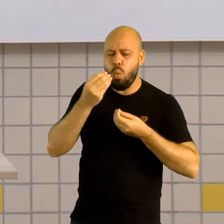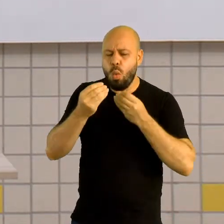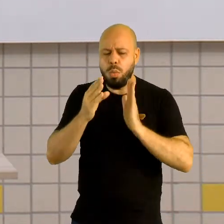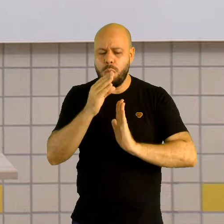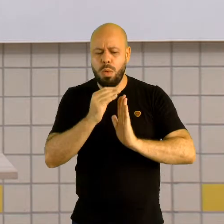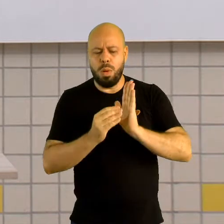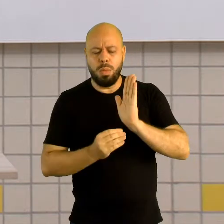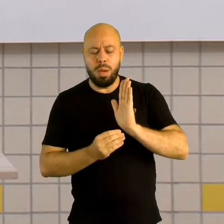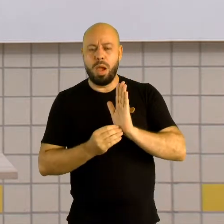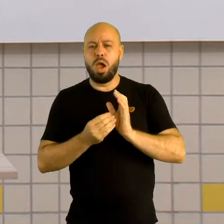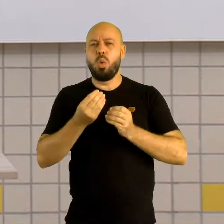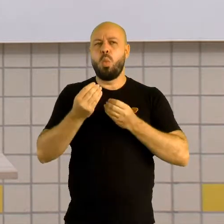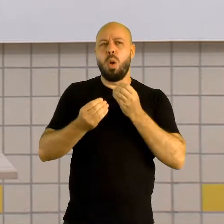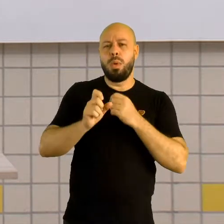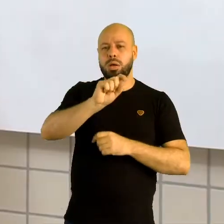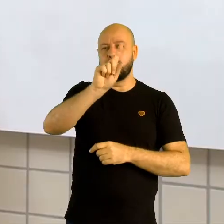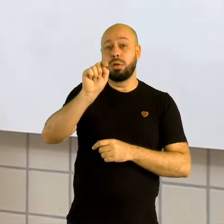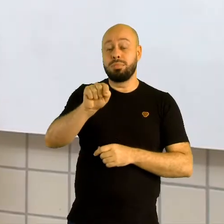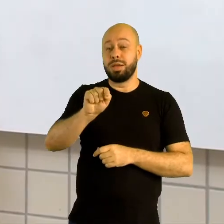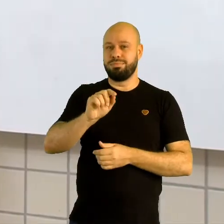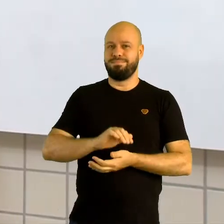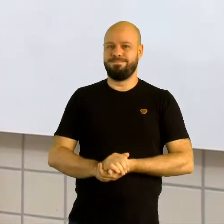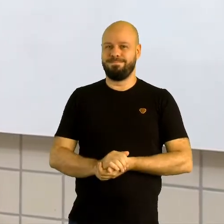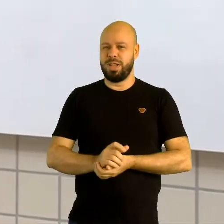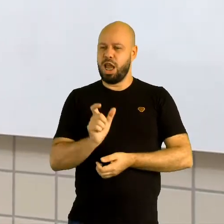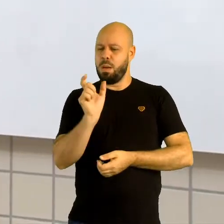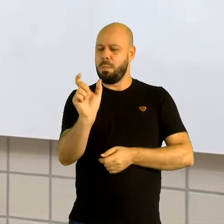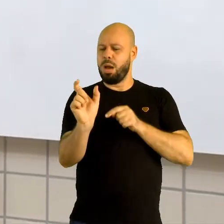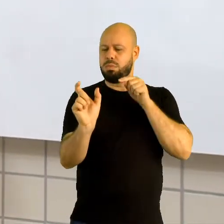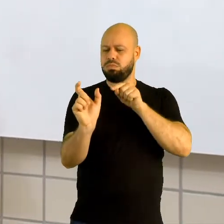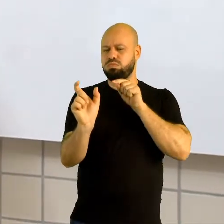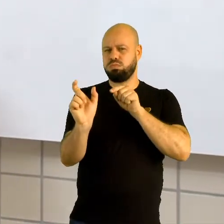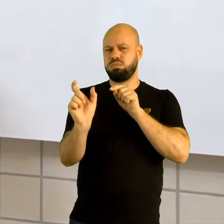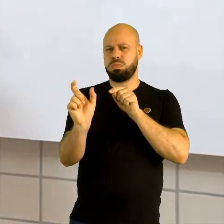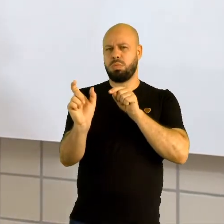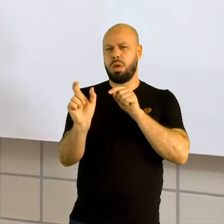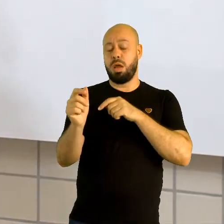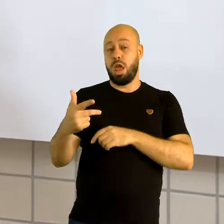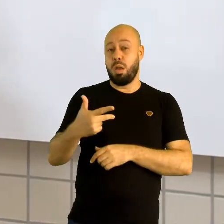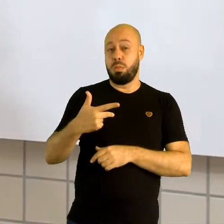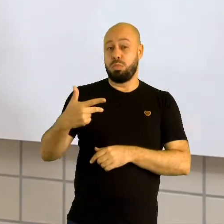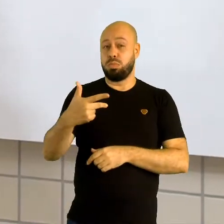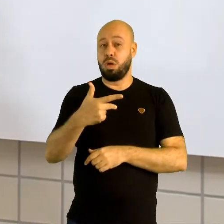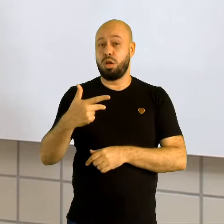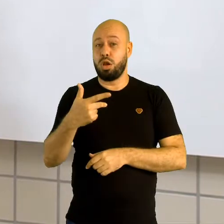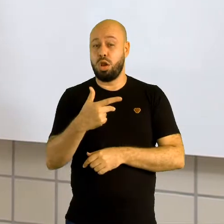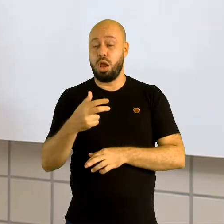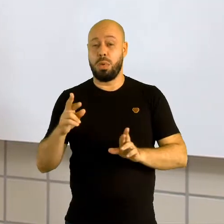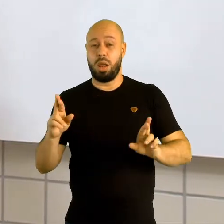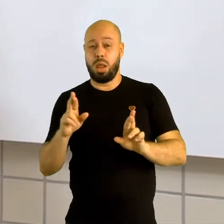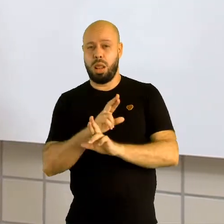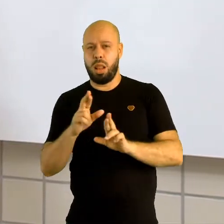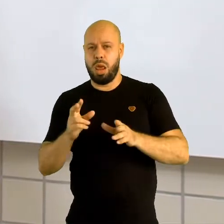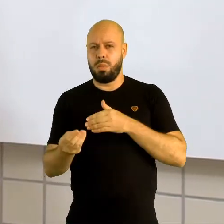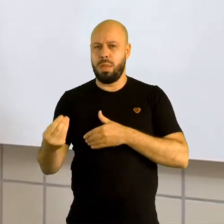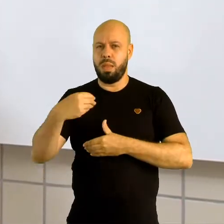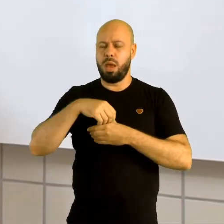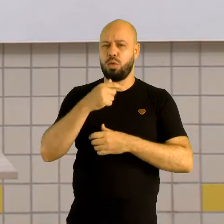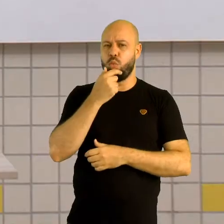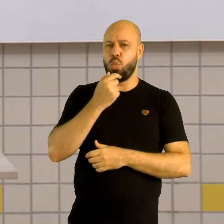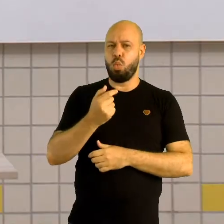WH questions, que são as palavras, né, que são os pronomes interrogativos na língua